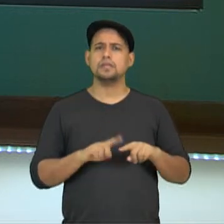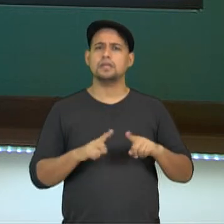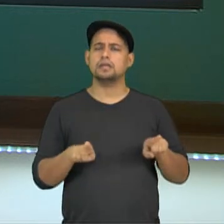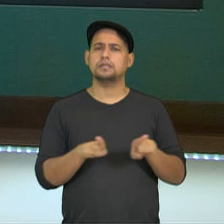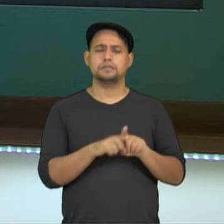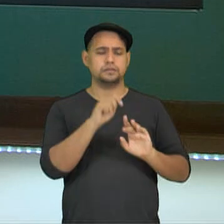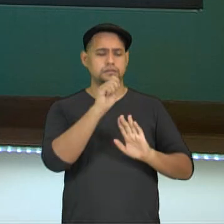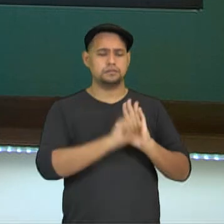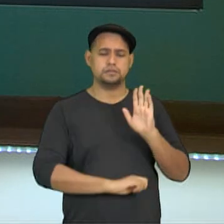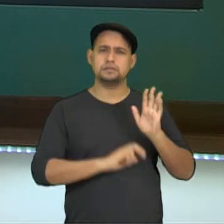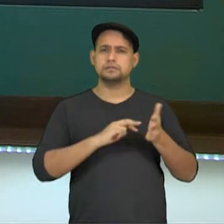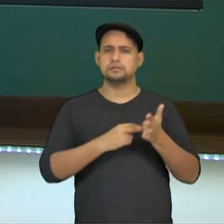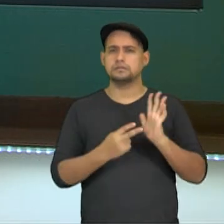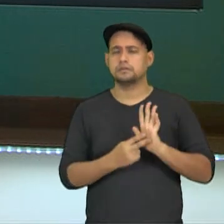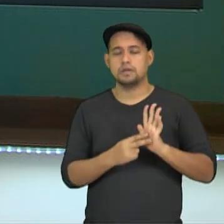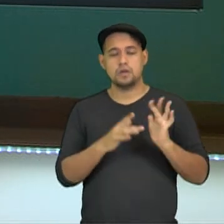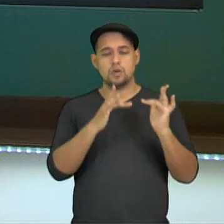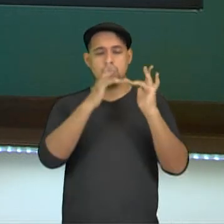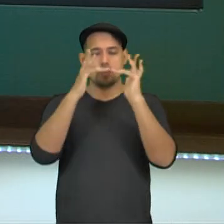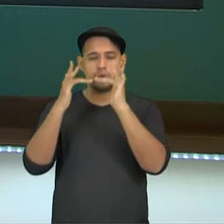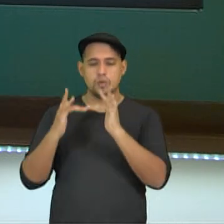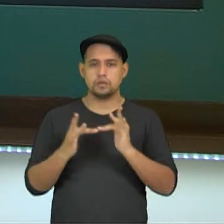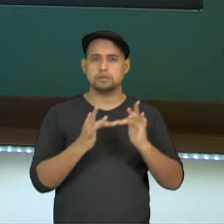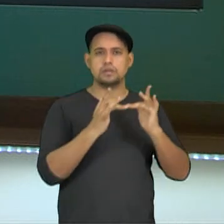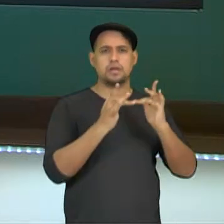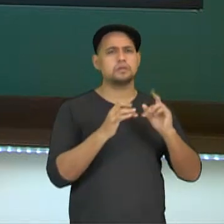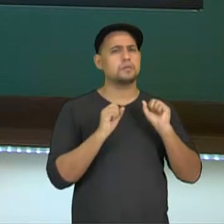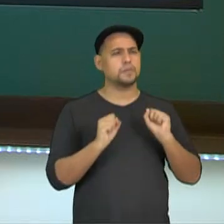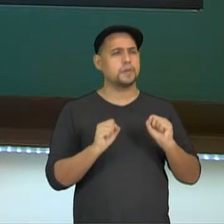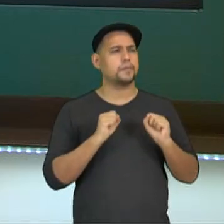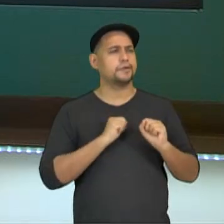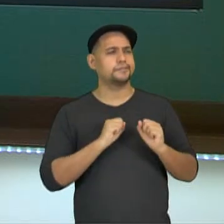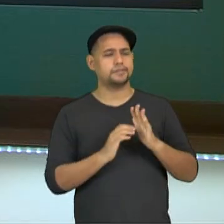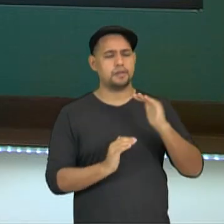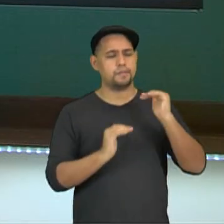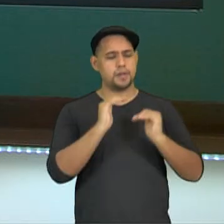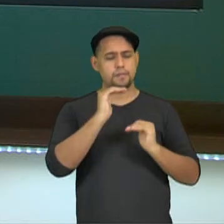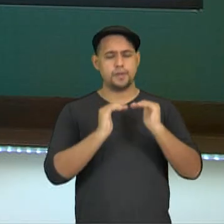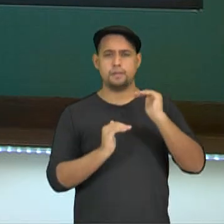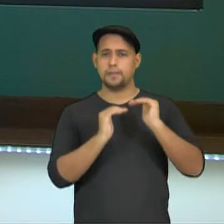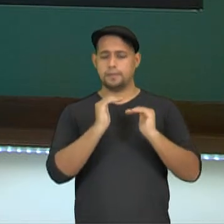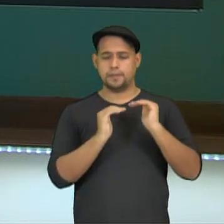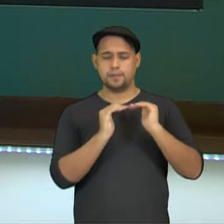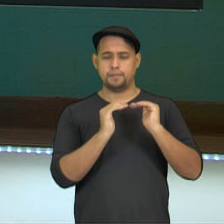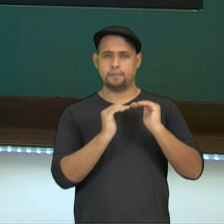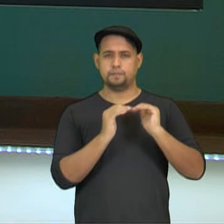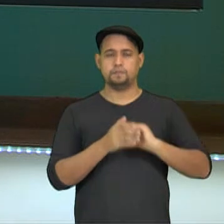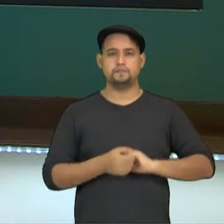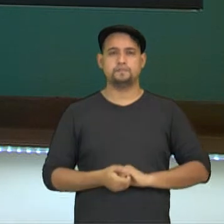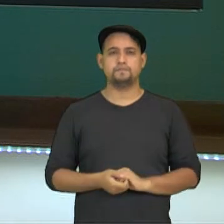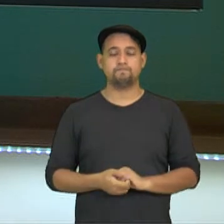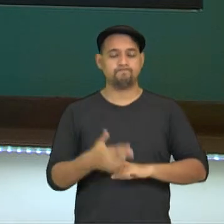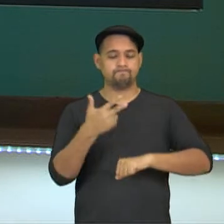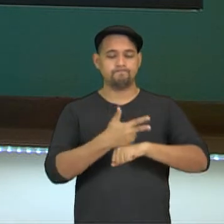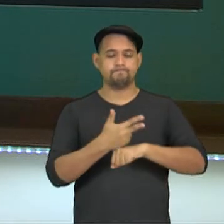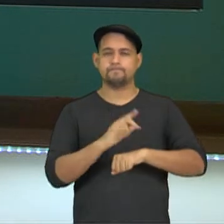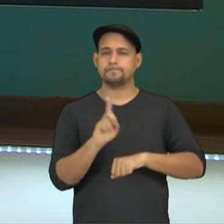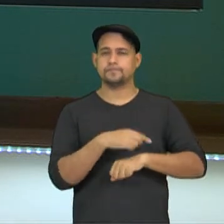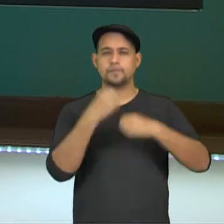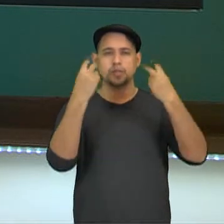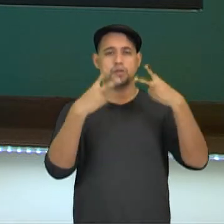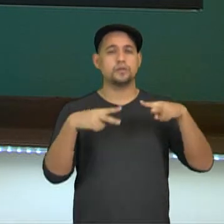do texto apresentam relações e podem ser de proporcionalidade.